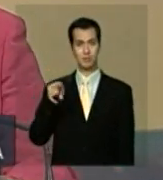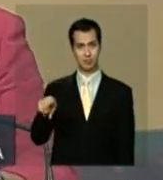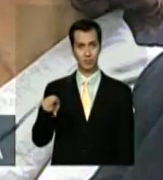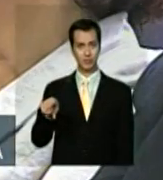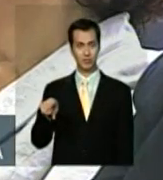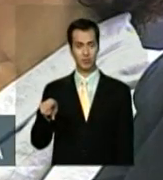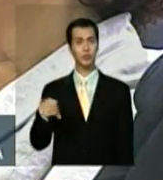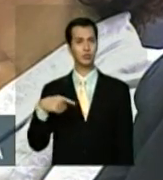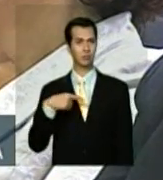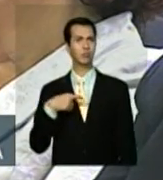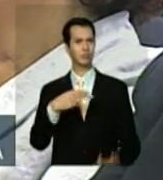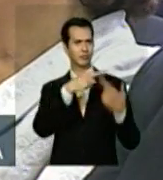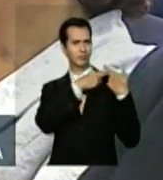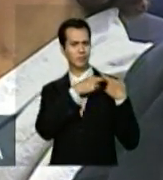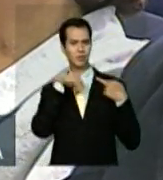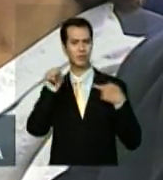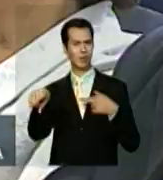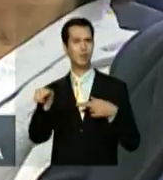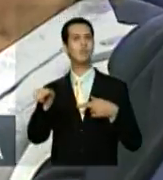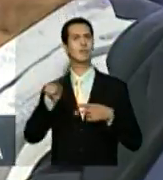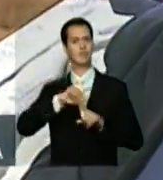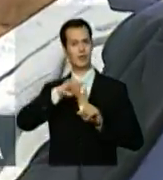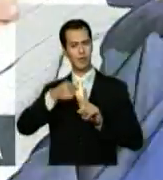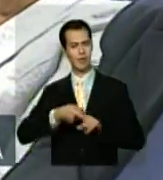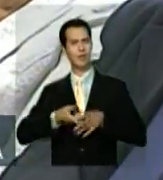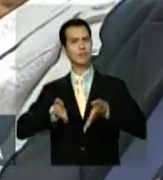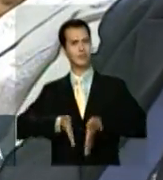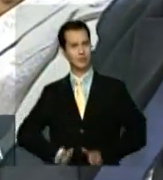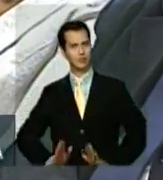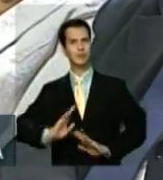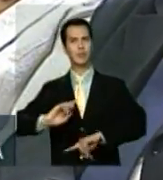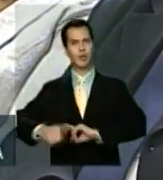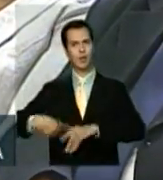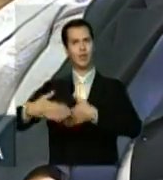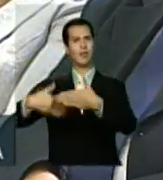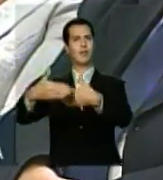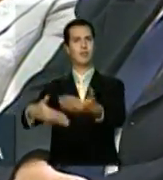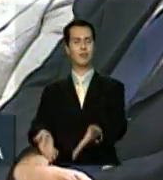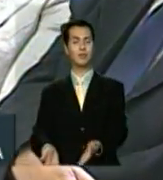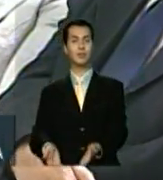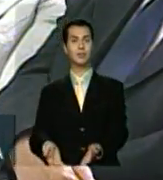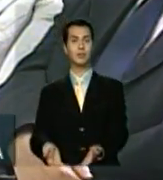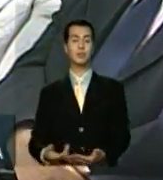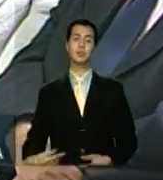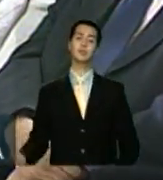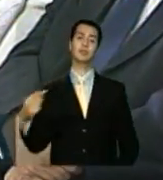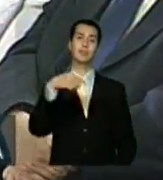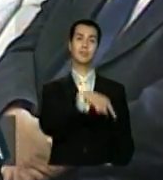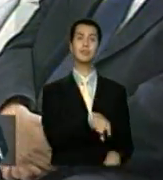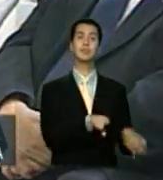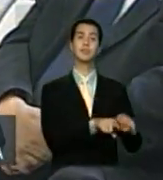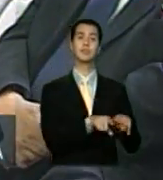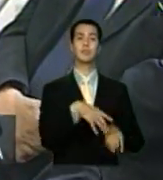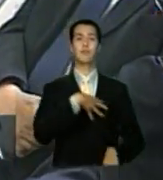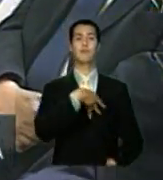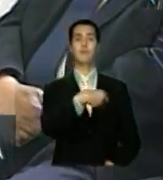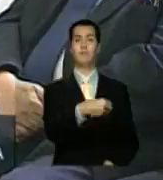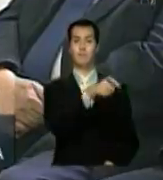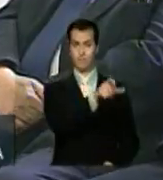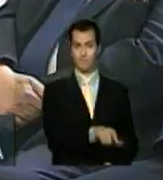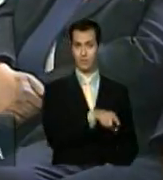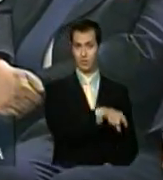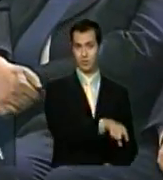transcendental de gerar a vida de transmitir a vida e de um filho que é